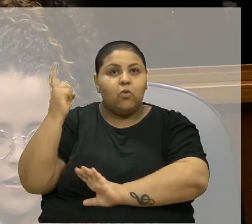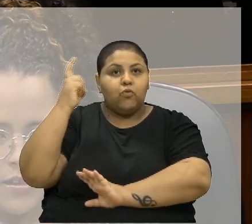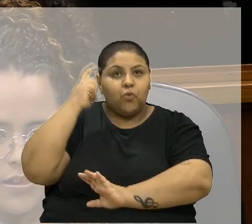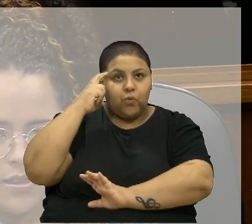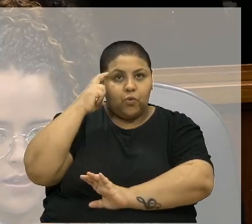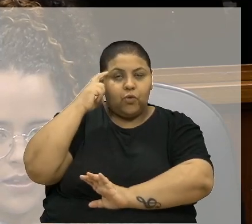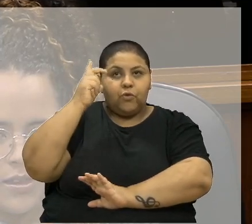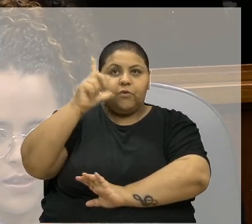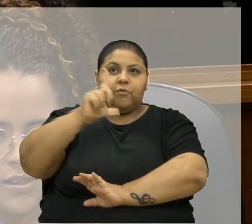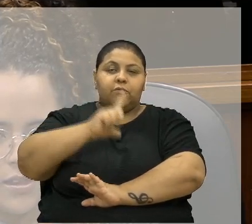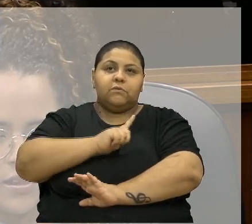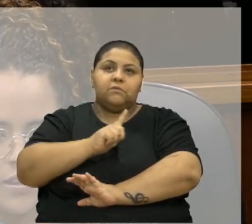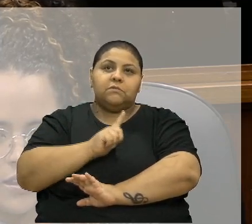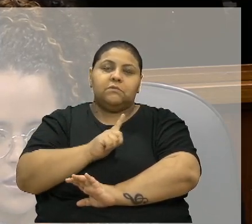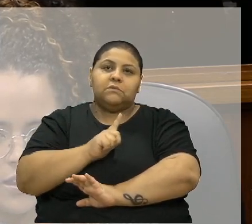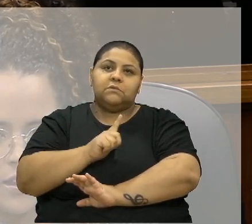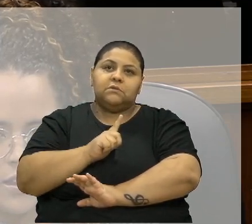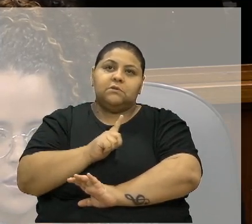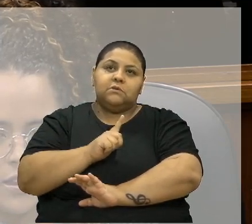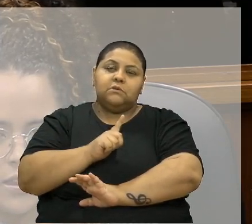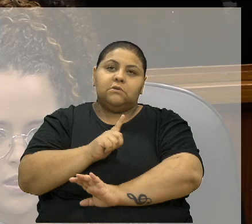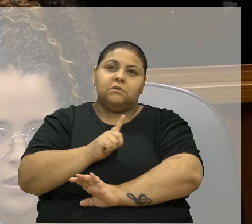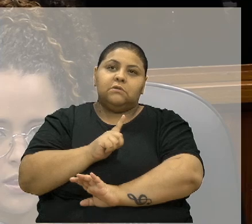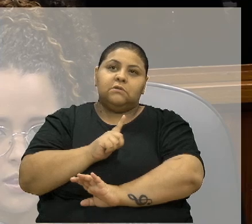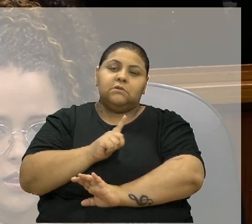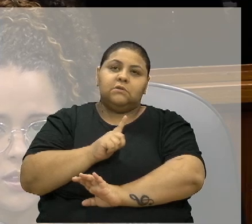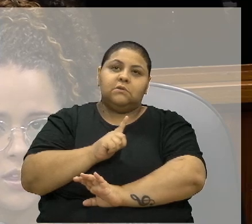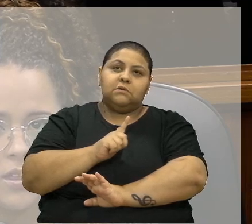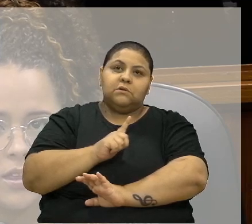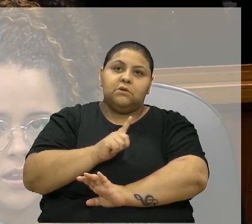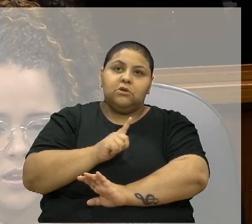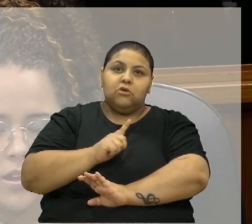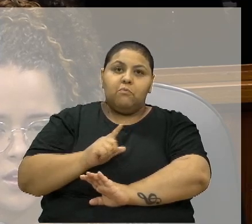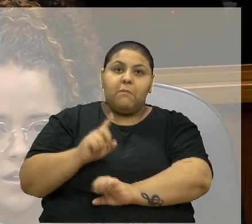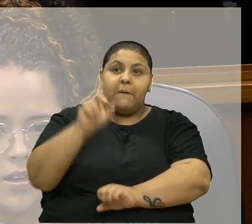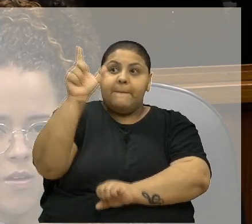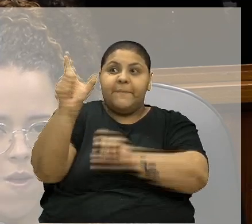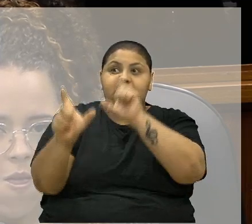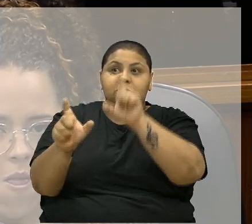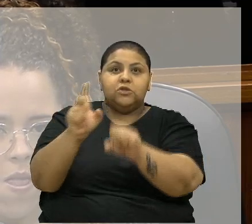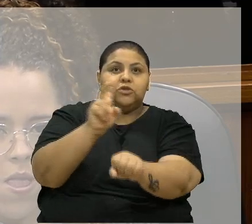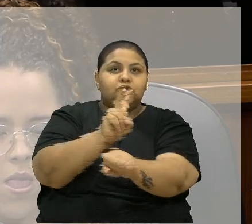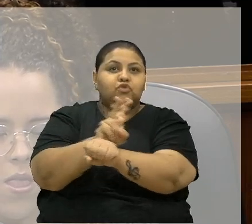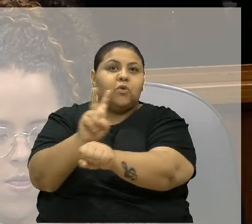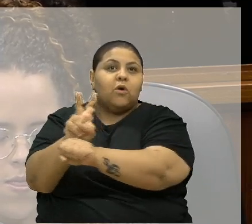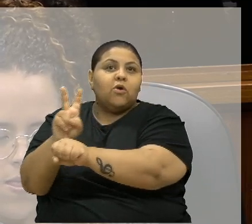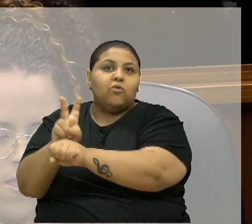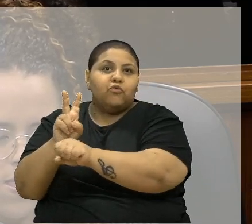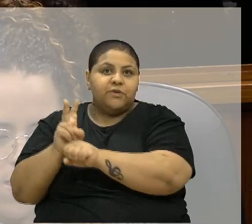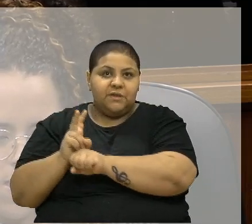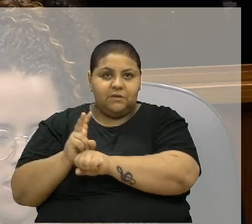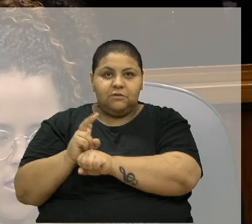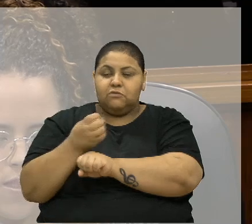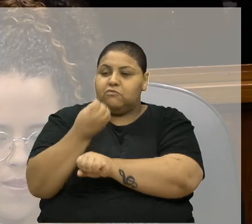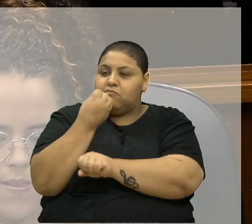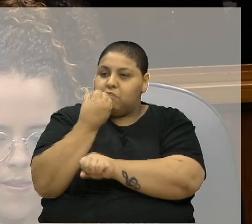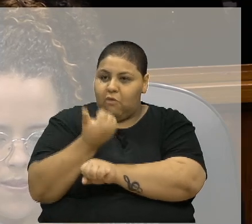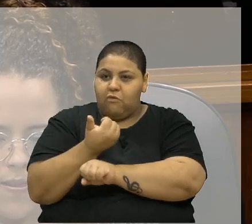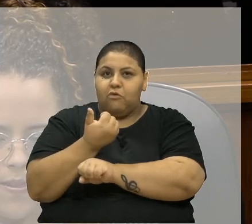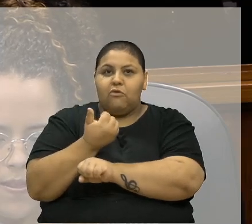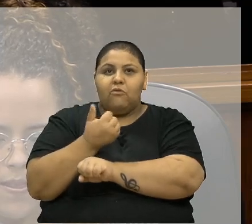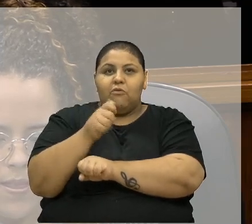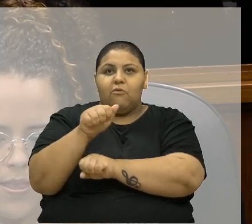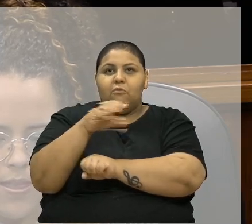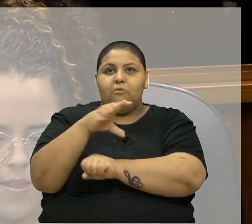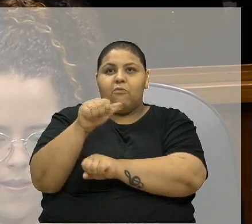que terá um guardião do mais fino quilate, que é o Acácio e o seu projeto. E se a gente